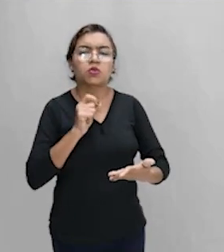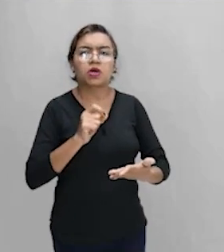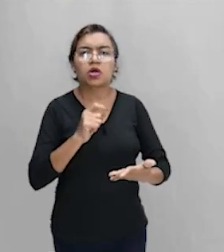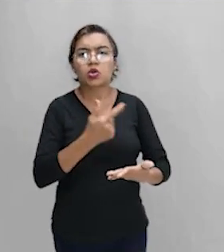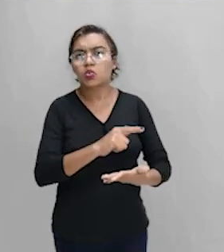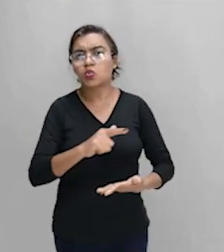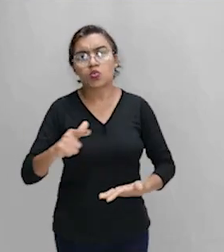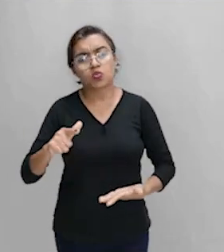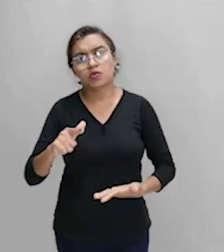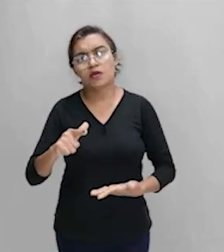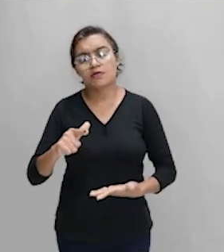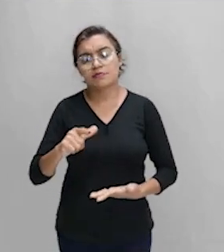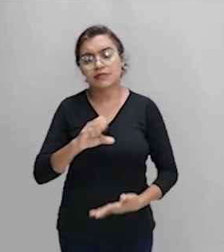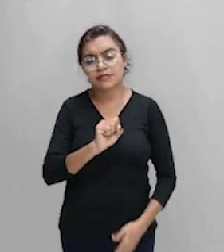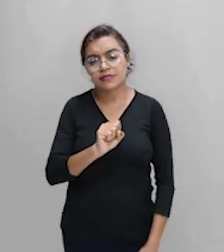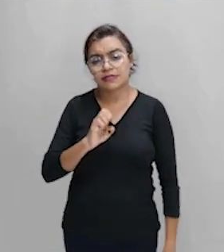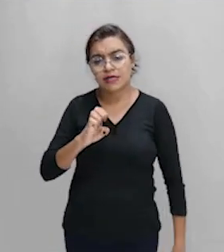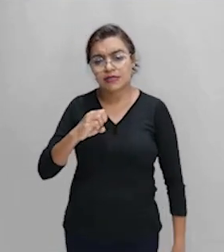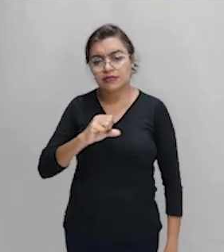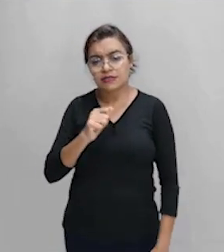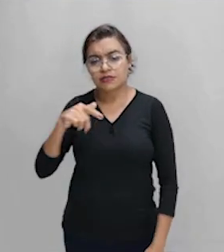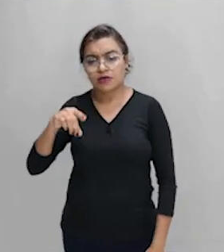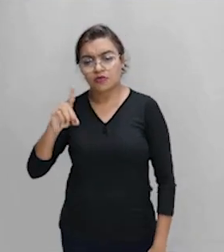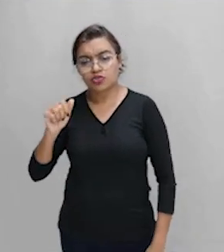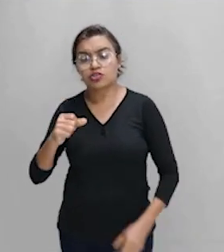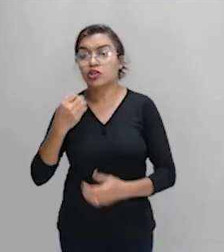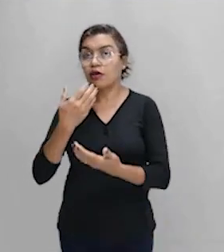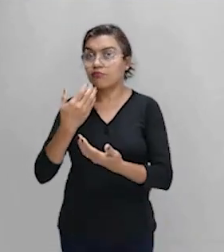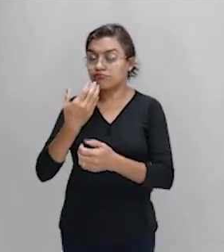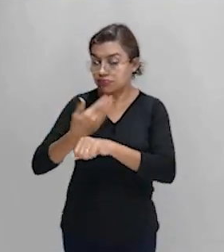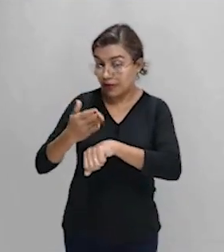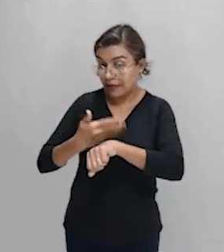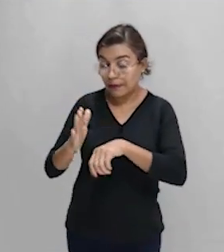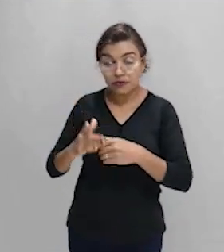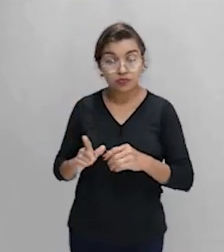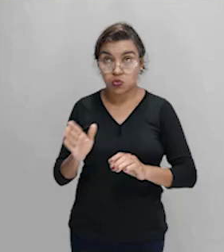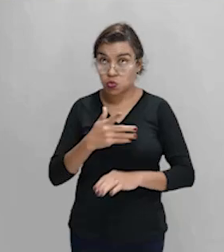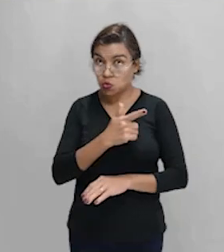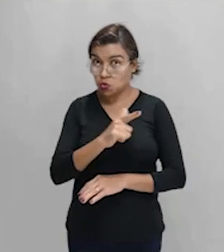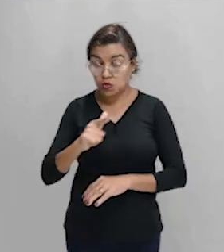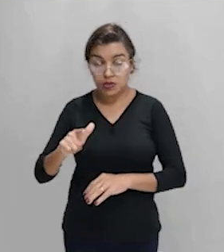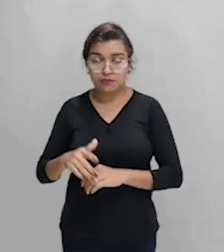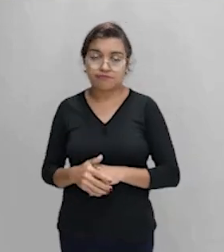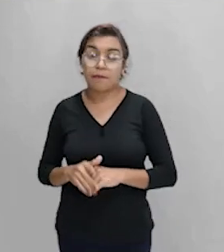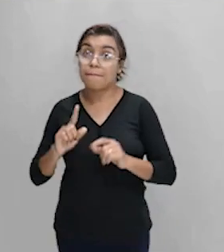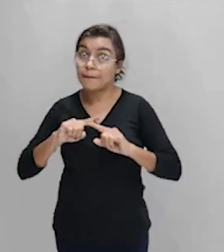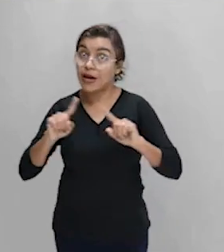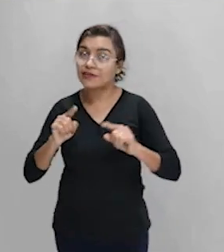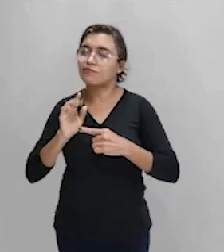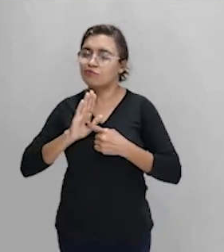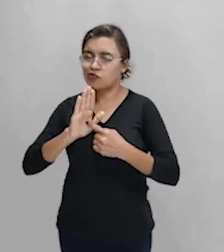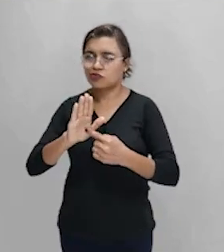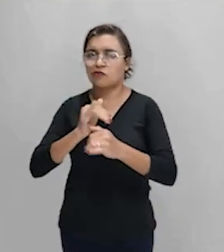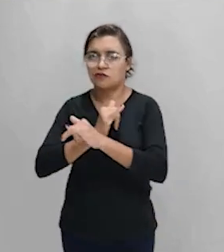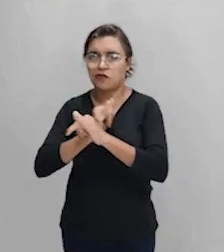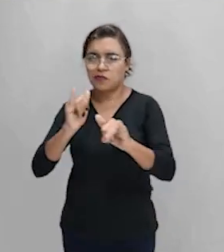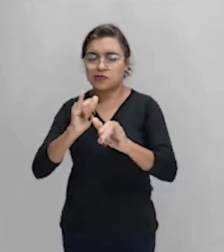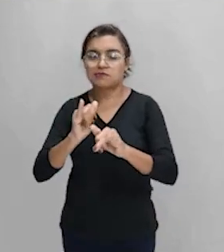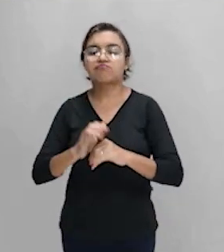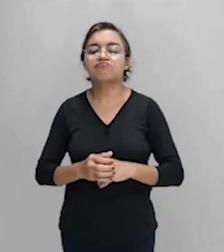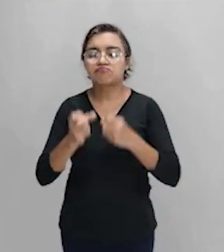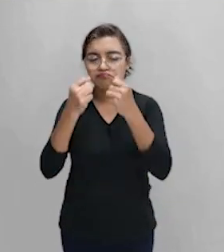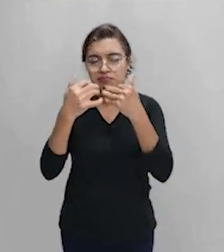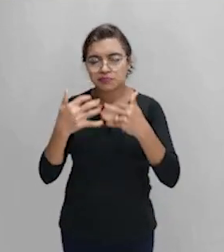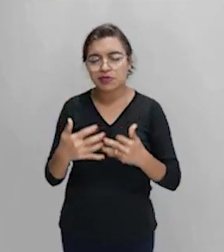de treinamento. Eles dividem apenas lá, macro, meso, micro. Eu que já estou trazendo essa informação para vocês aqui. Estou destrinchando